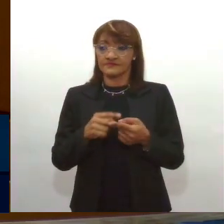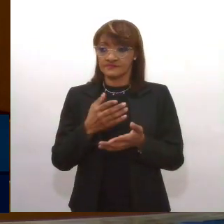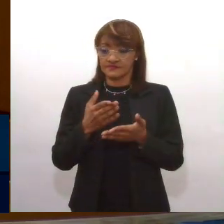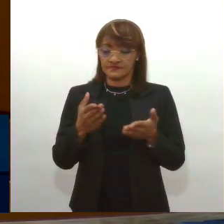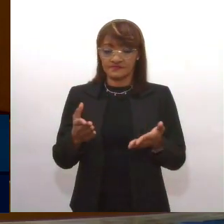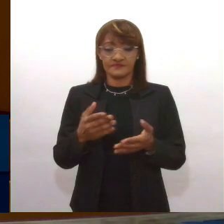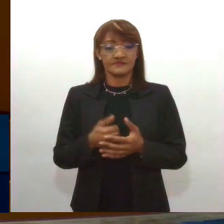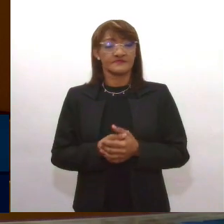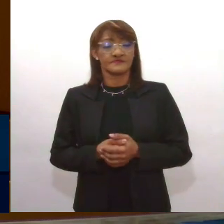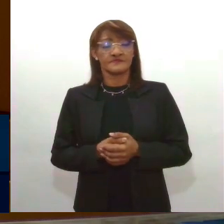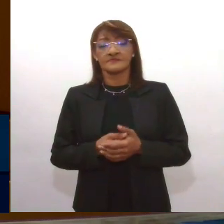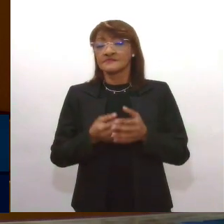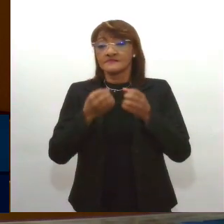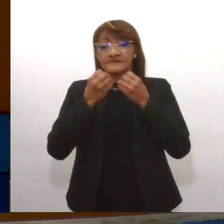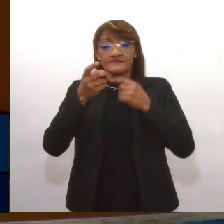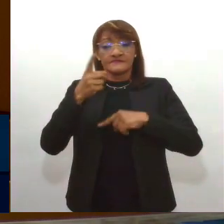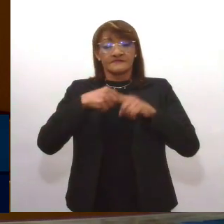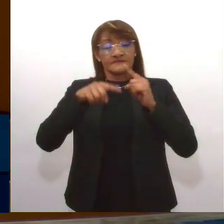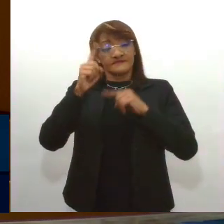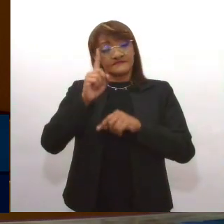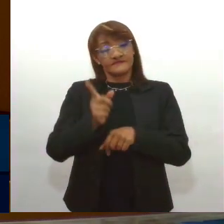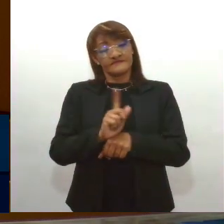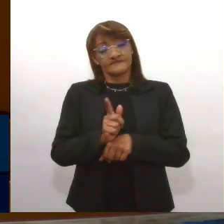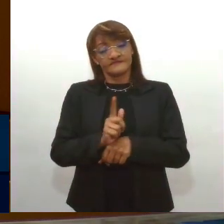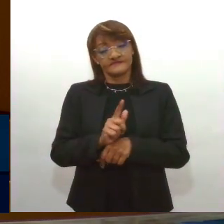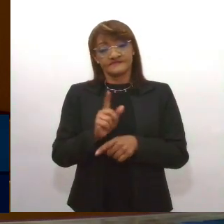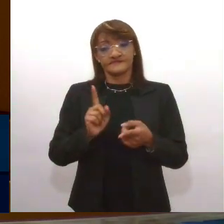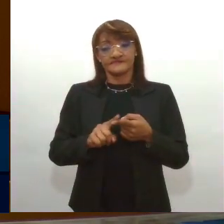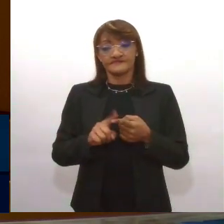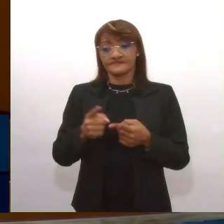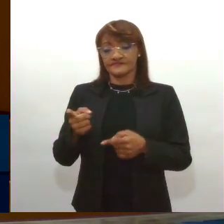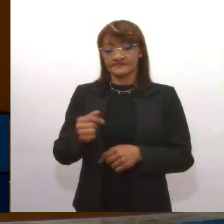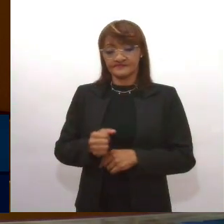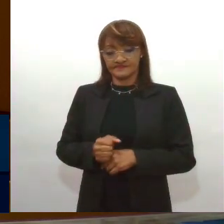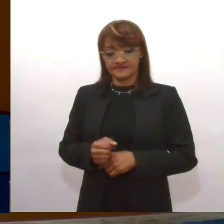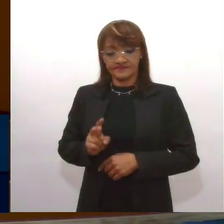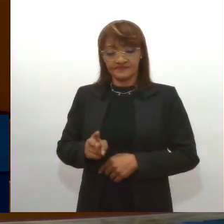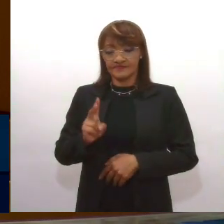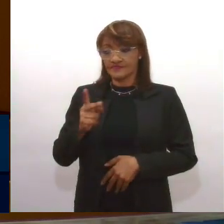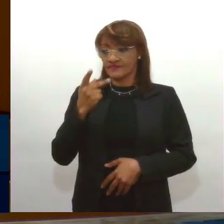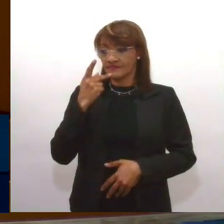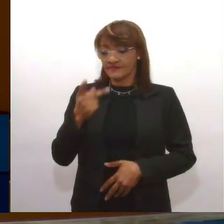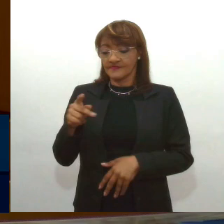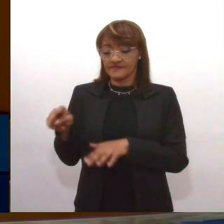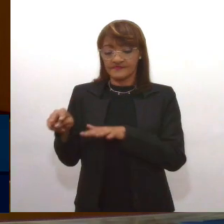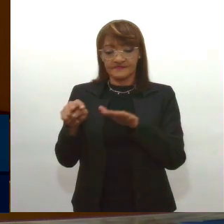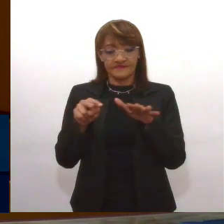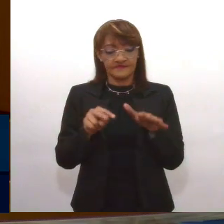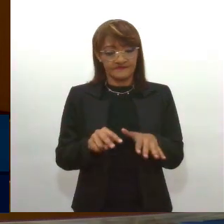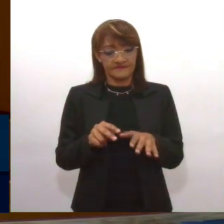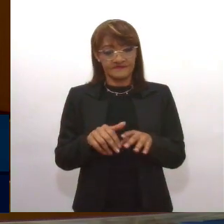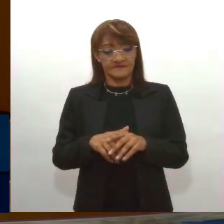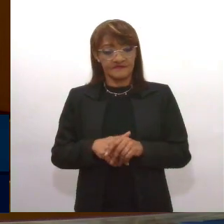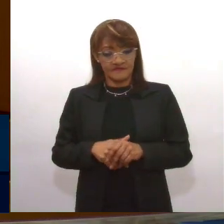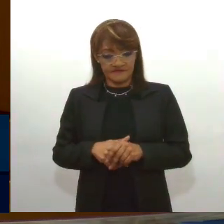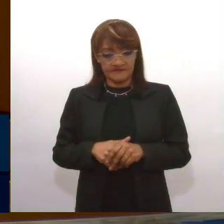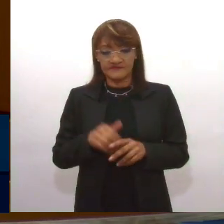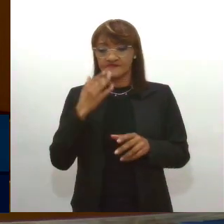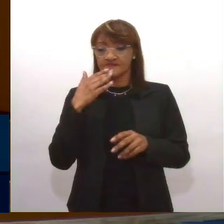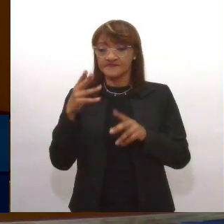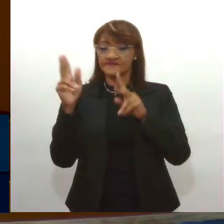gestão Recordar um discurso e um pronunciamento que fizemos na semana passada aqui pedindo paz nas eleições